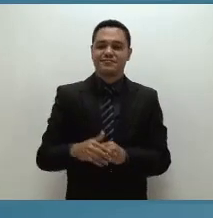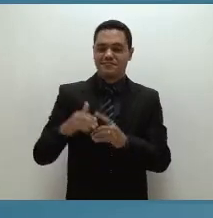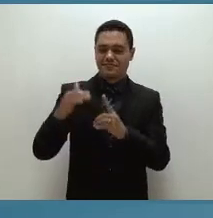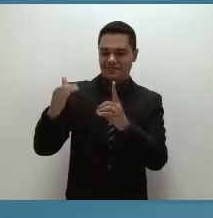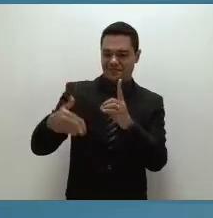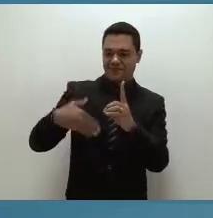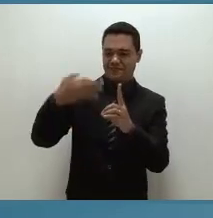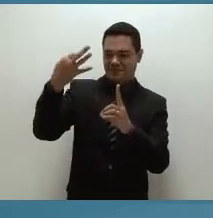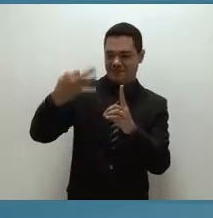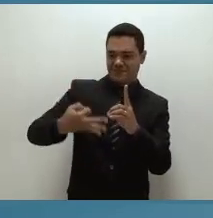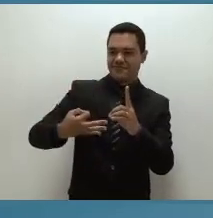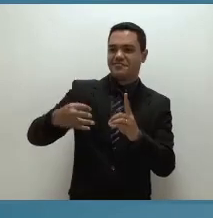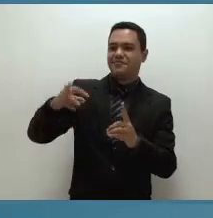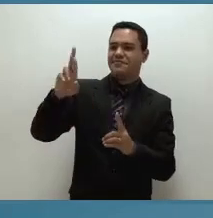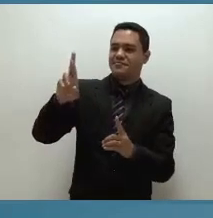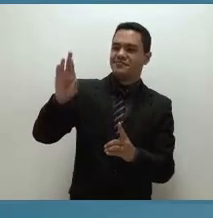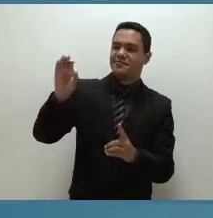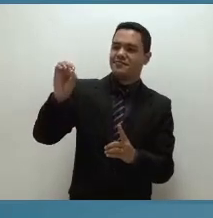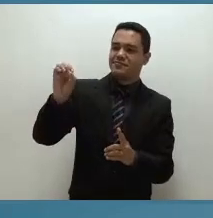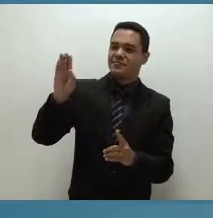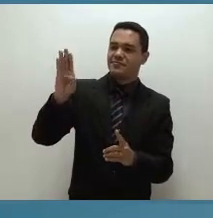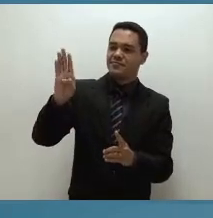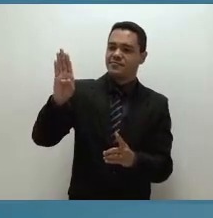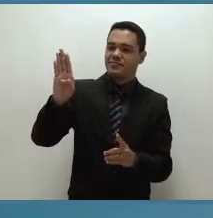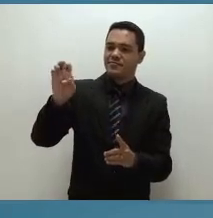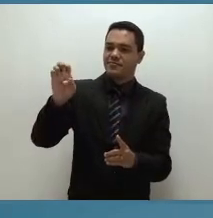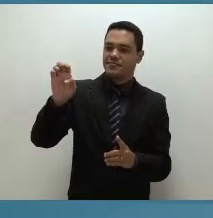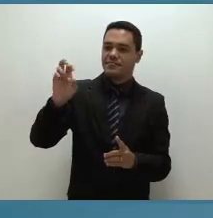Desembargador Roberto Gonçalves de Moura.